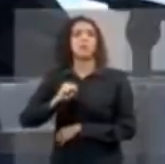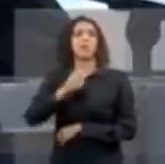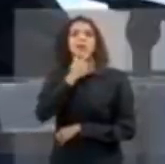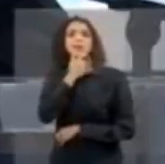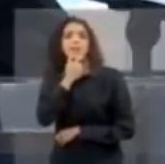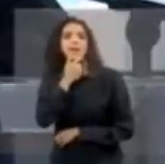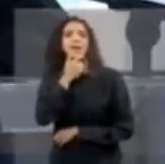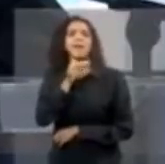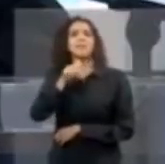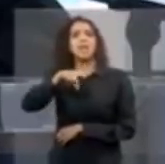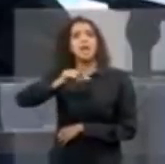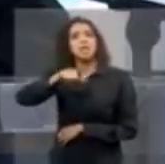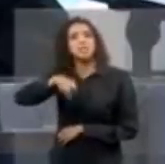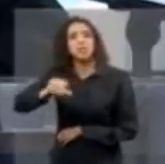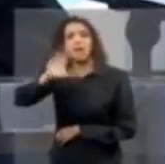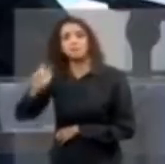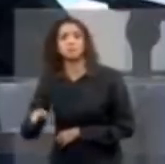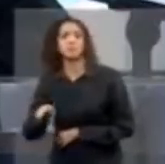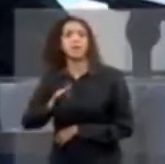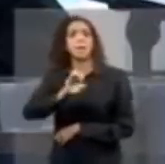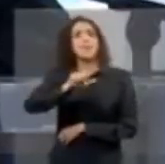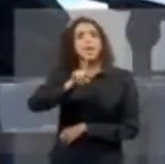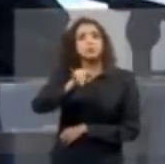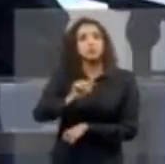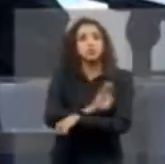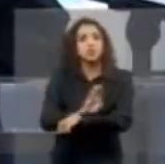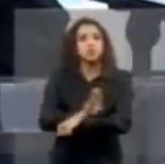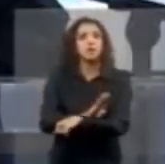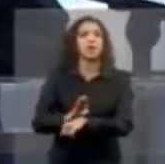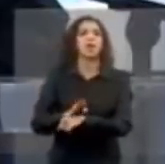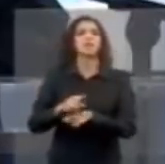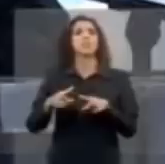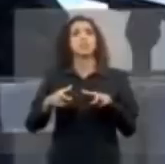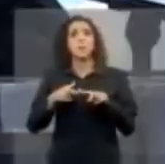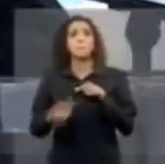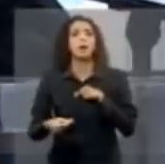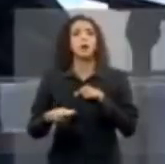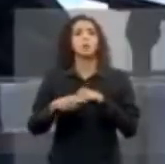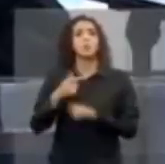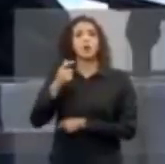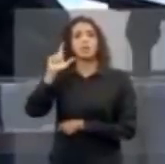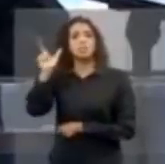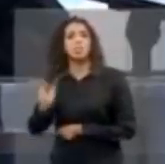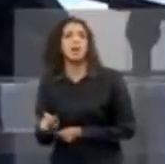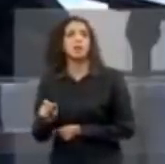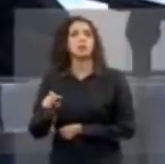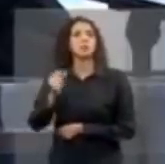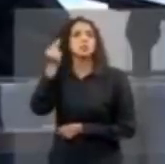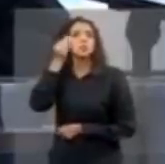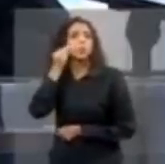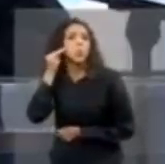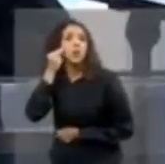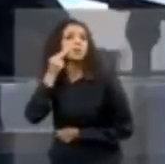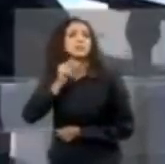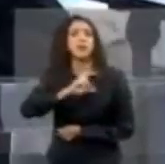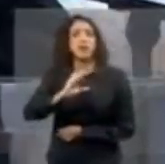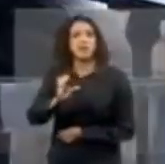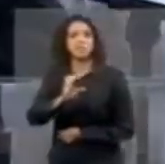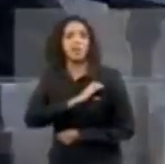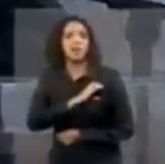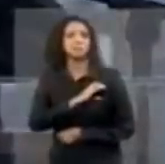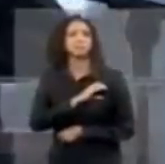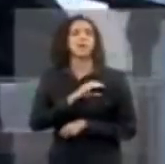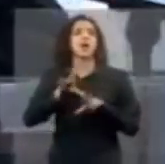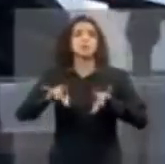Portugal, Finlândia, África do Sul, Bélgica, Lituânia, Japão, Itália, Taiwan, Suíça, Uzbequistão,